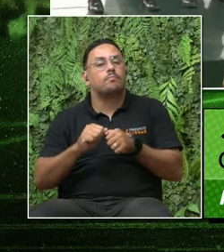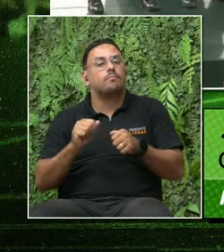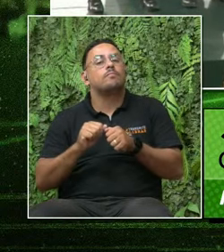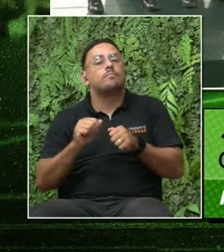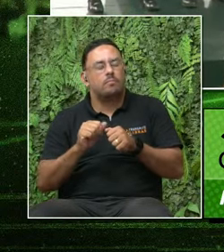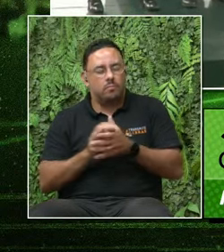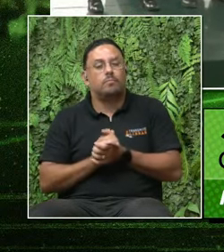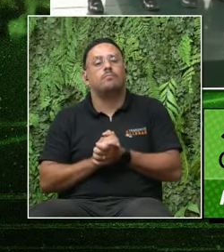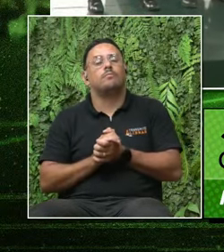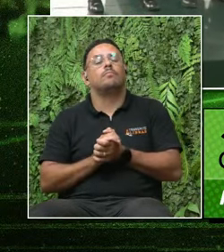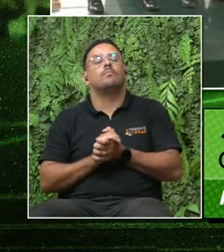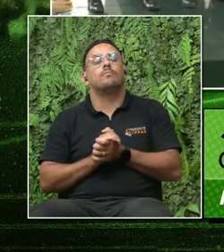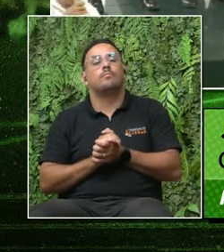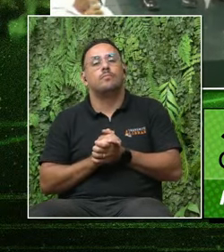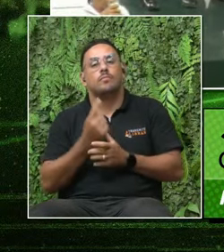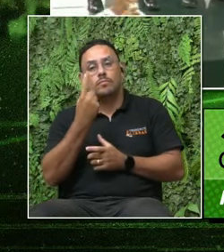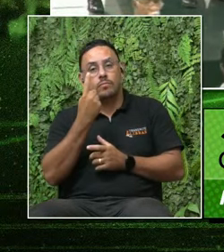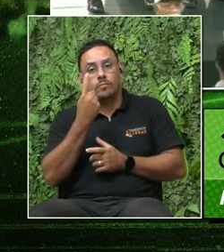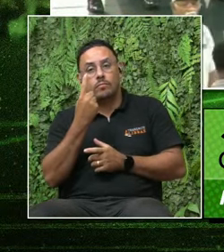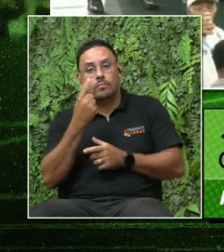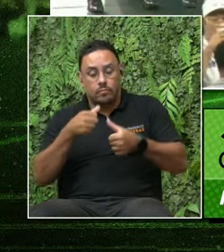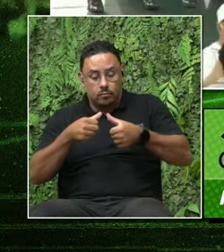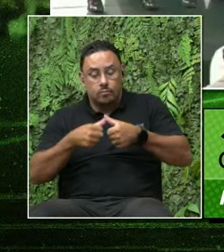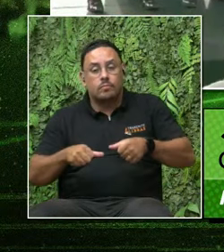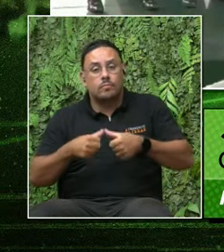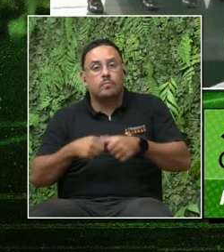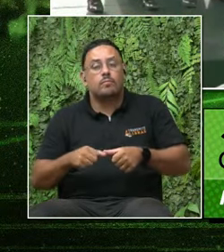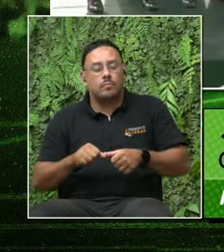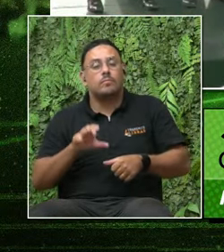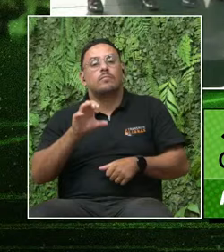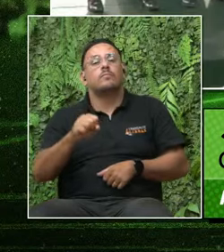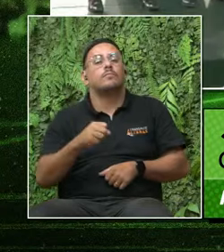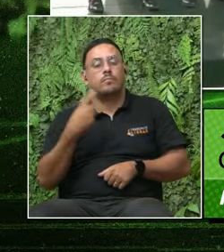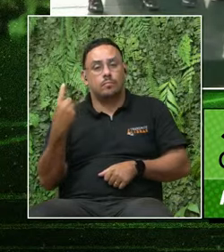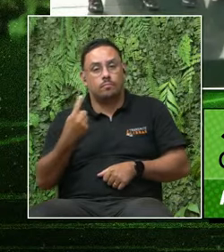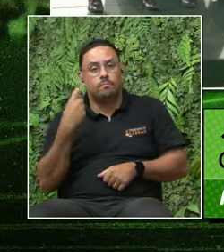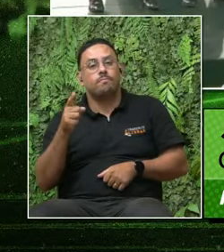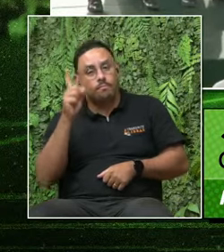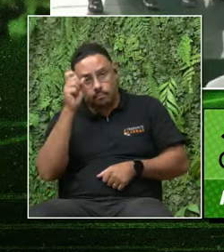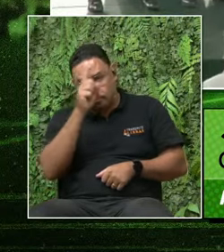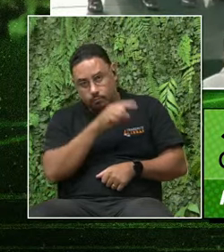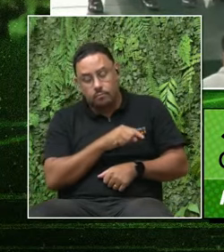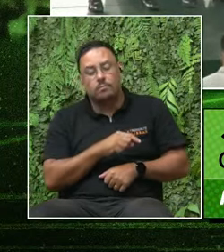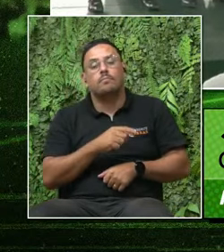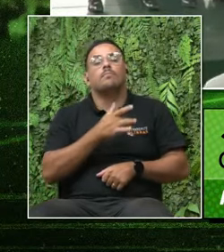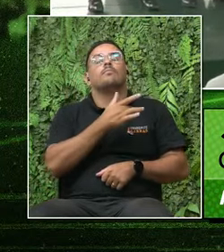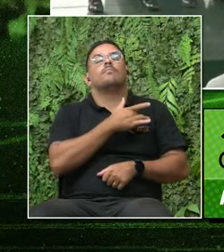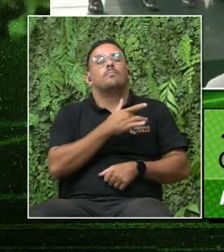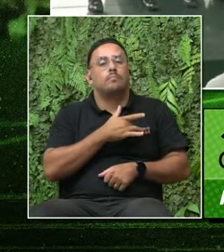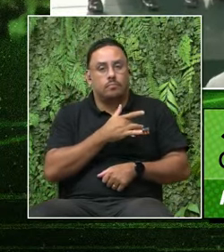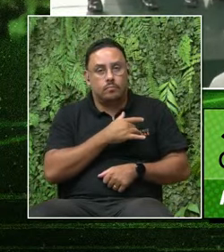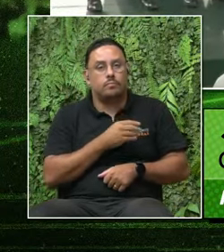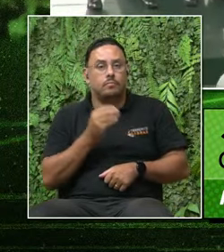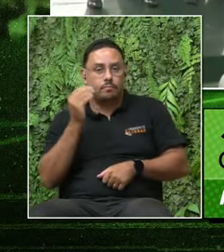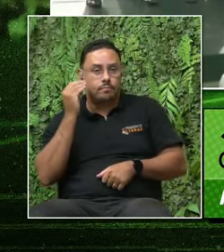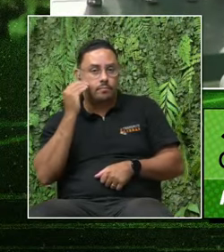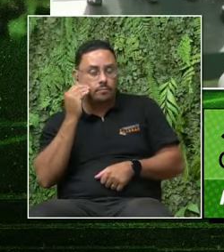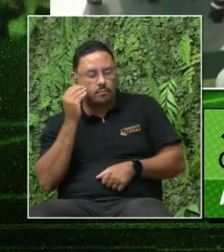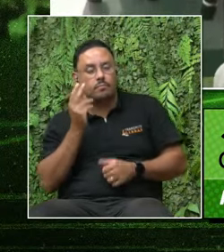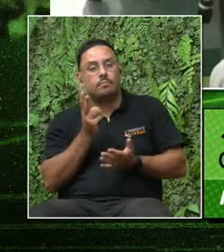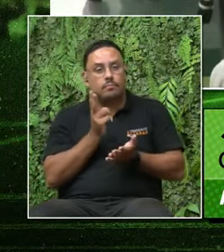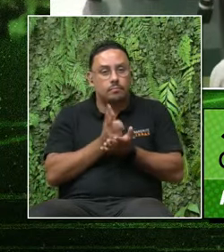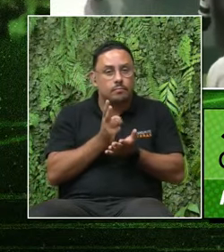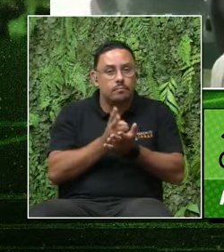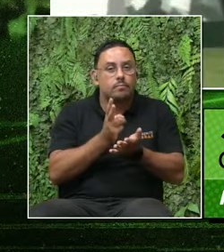excelente jogo inclusive quando foi o único zagueiro ficou pegou o rabo sozinho ali mas o Cruzeiro também nessa hora já tava tentando em manter o resultado